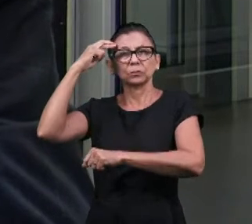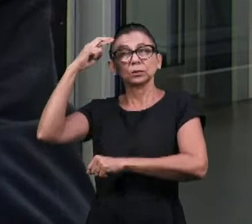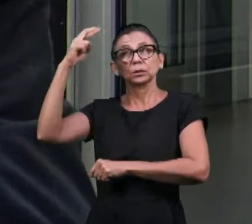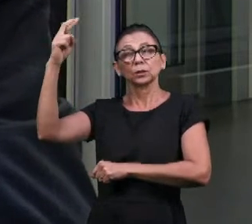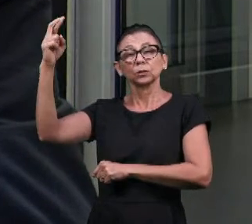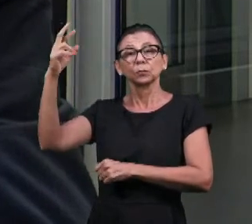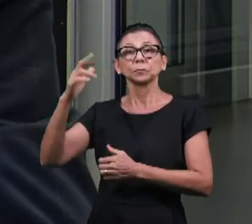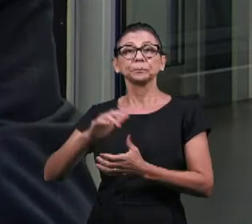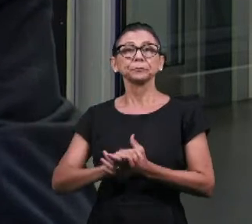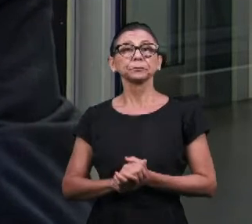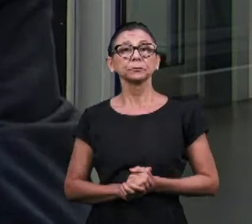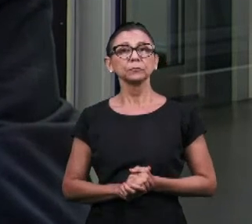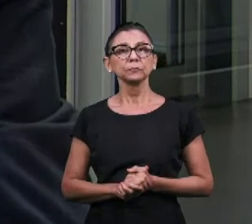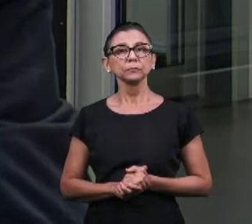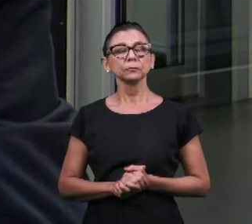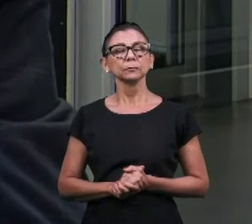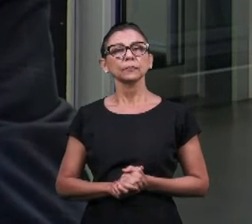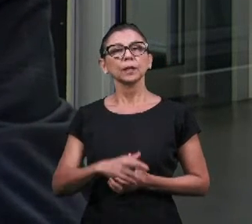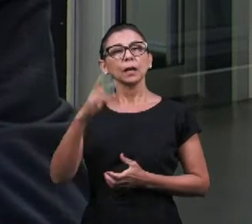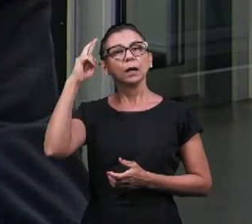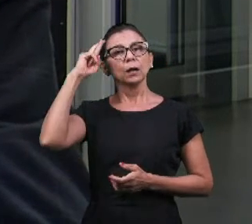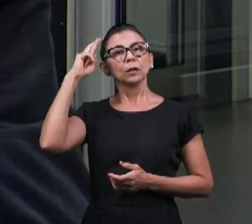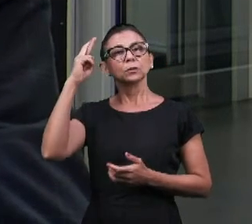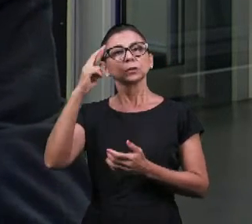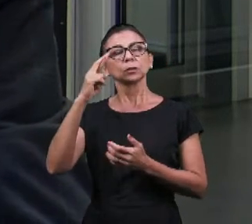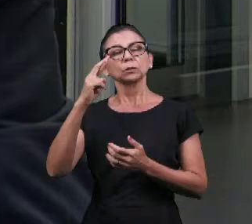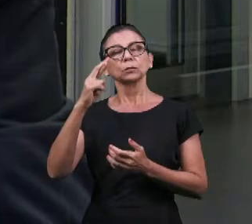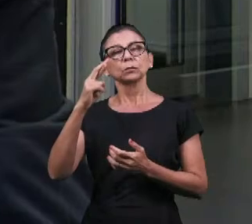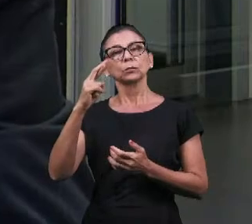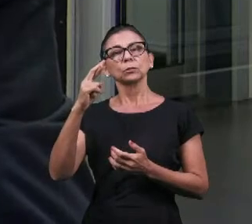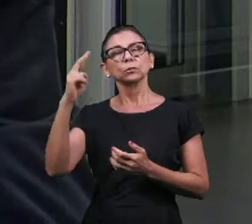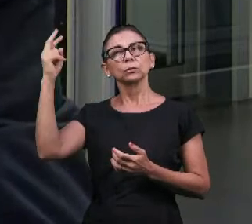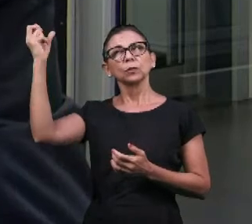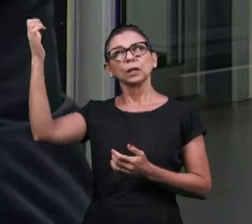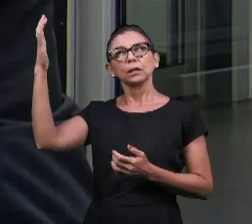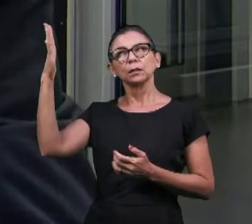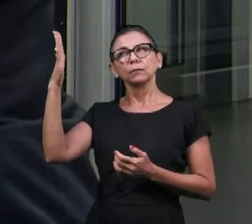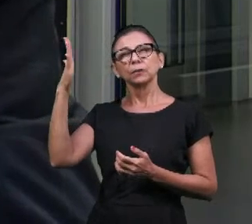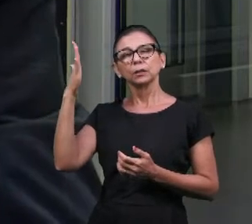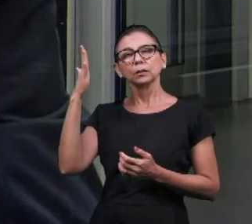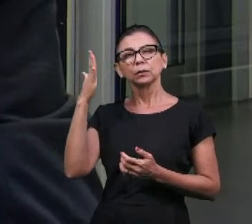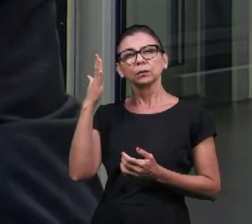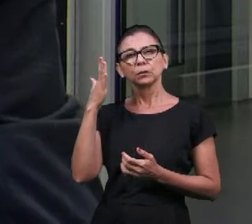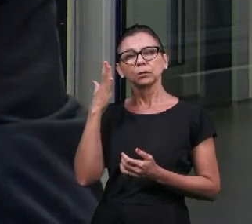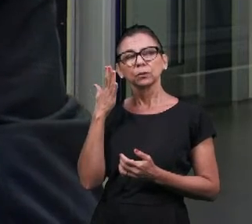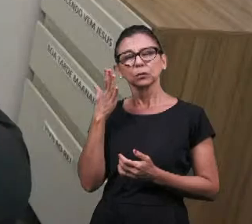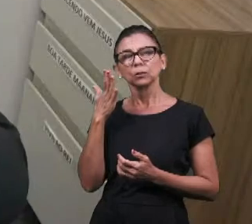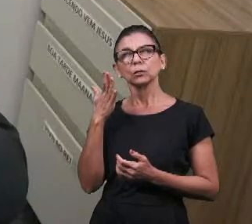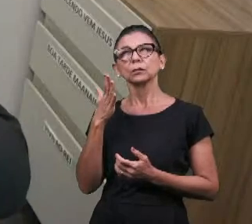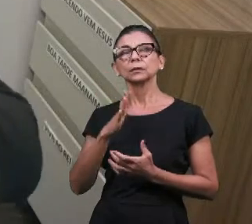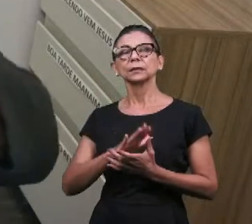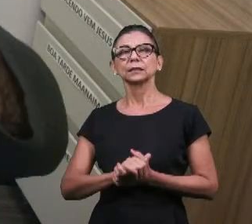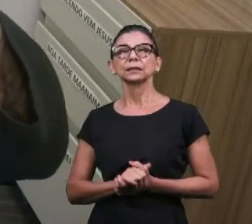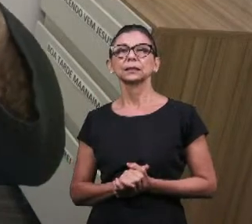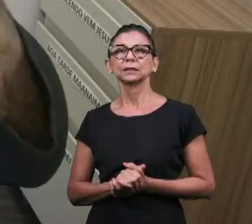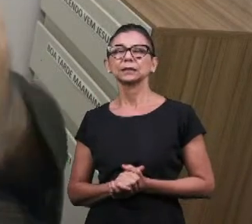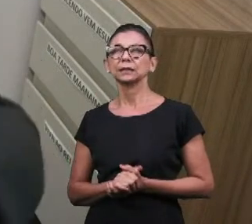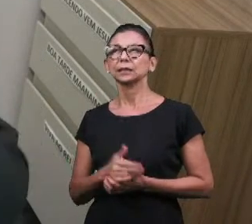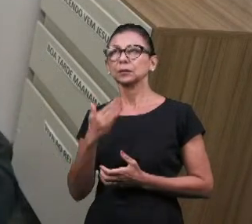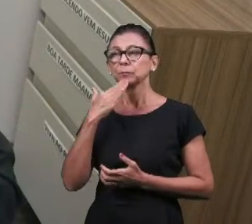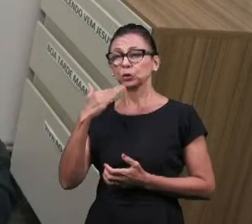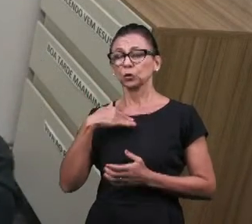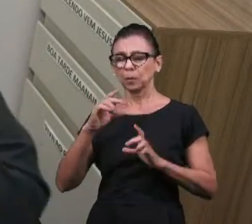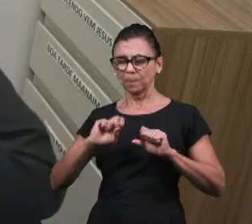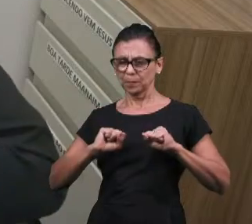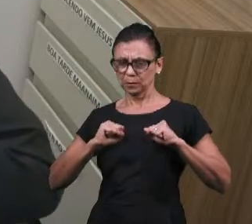revelar dentro da igreja, né, que Ele queria algo a mais de mim. Glória a Deus. E quando é que chegou o diaconato? Ou já foi direto para